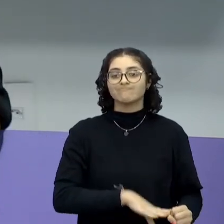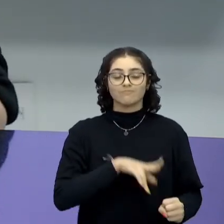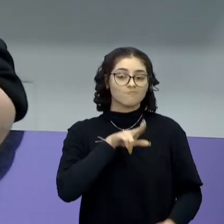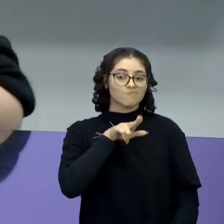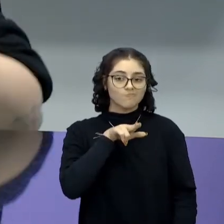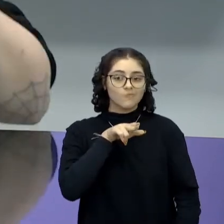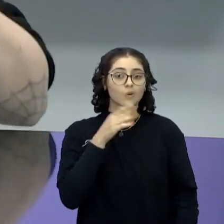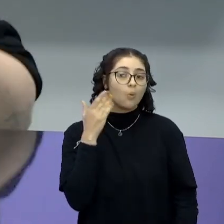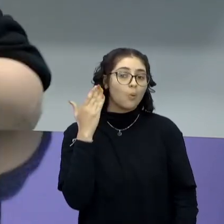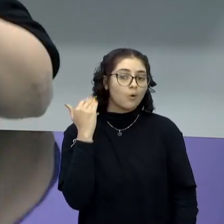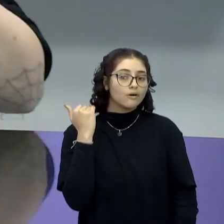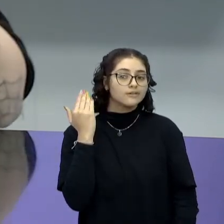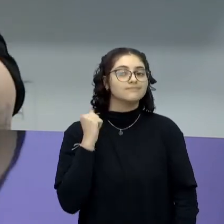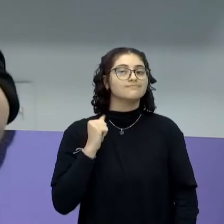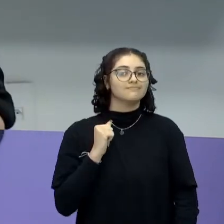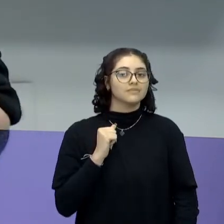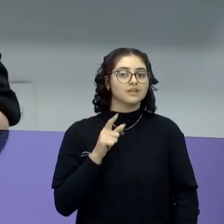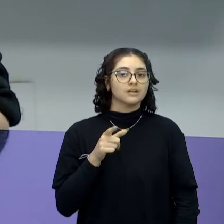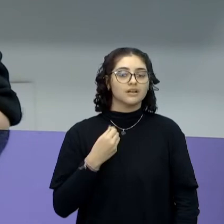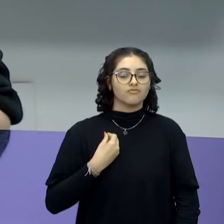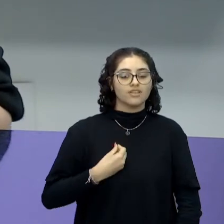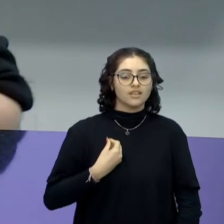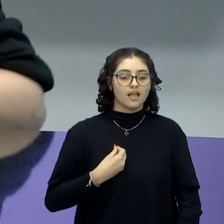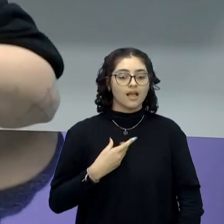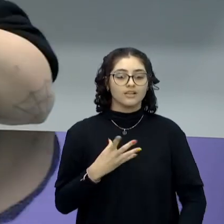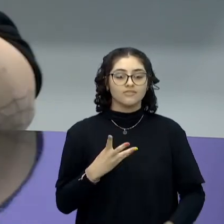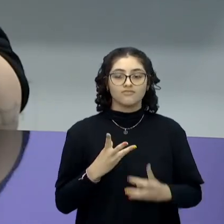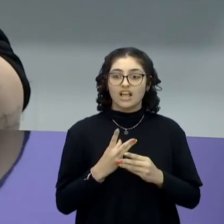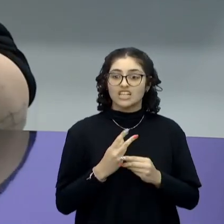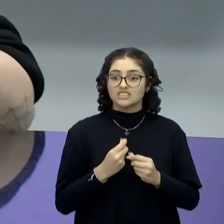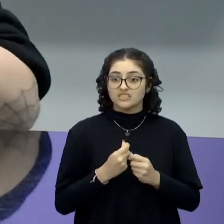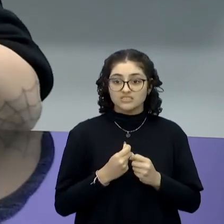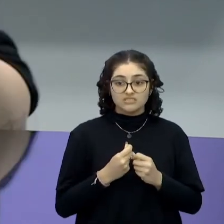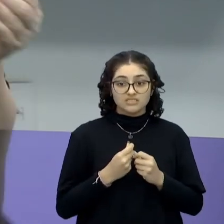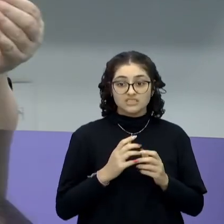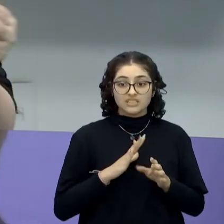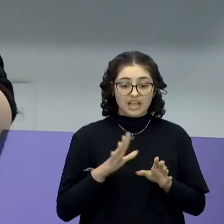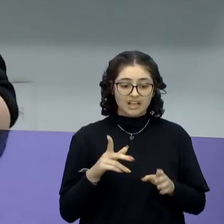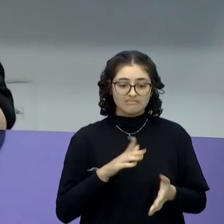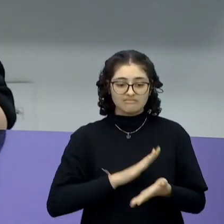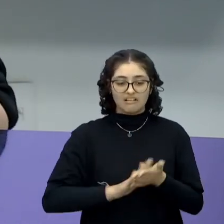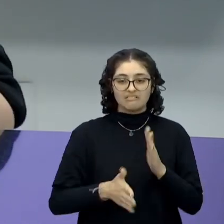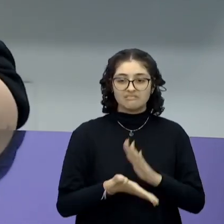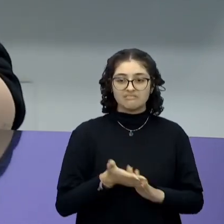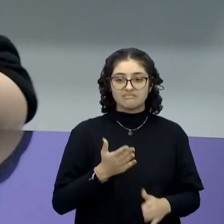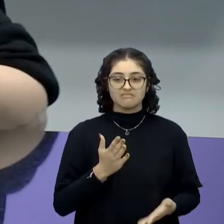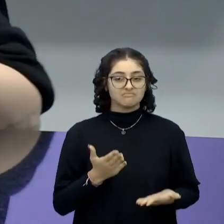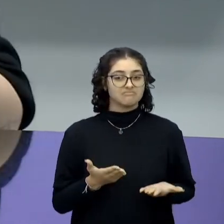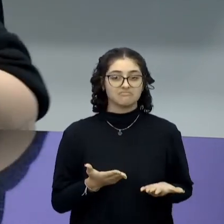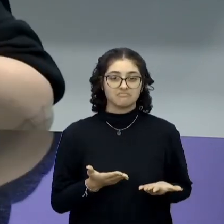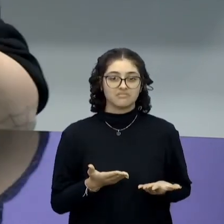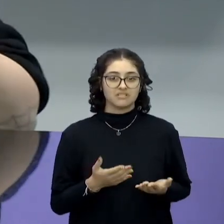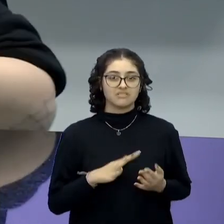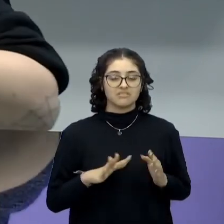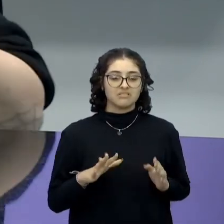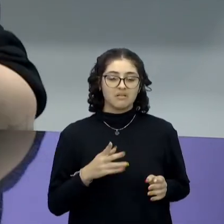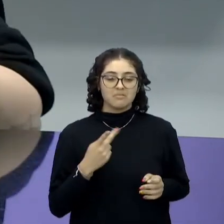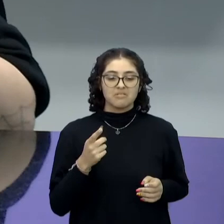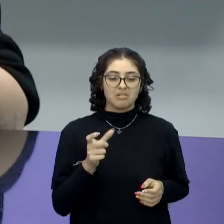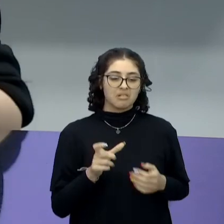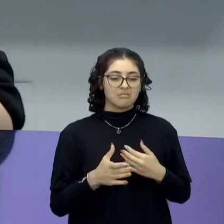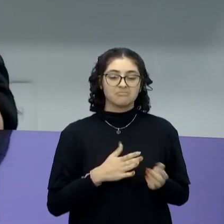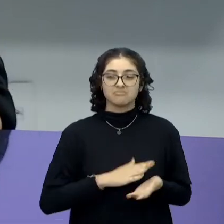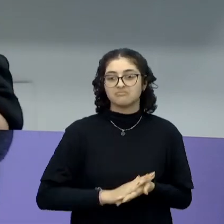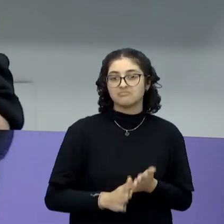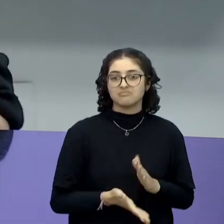tratamento, como se fossem vidas nuas, como se não fossem nada além de meros processos fisiológicos